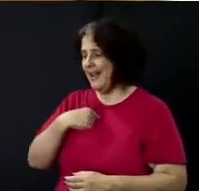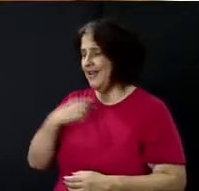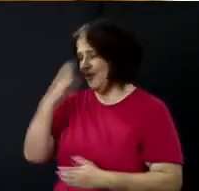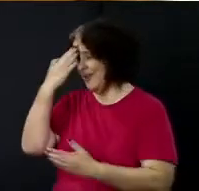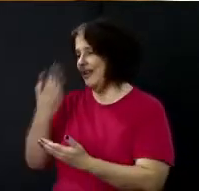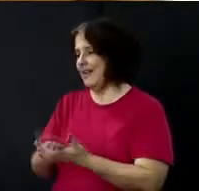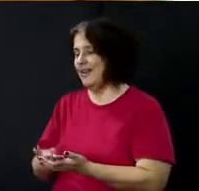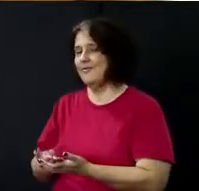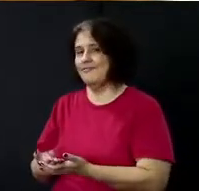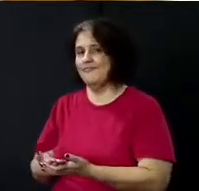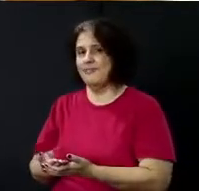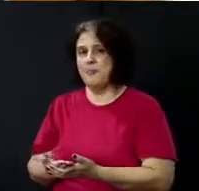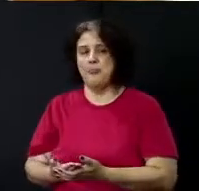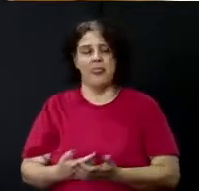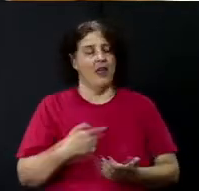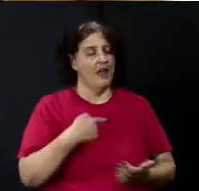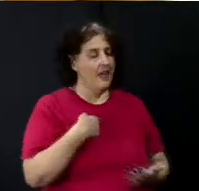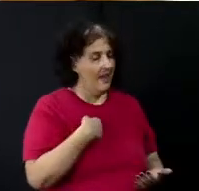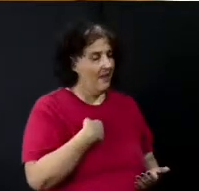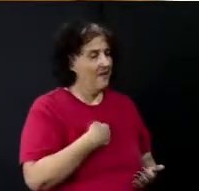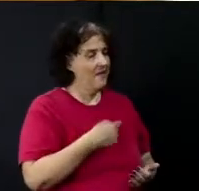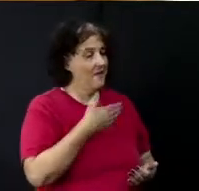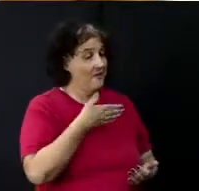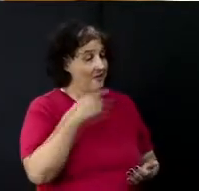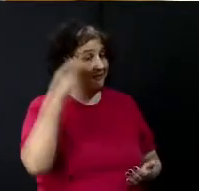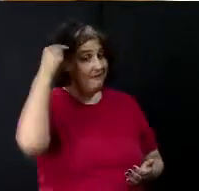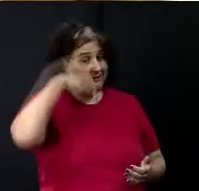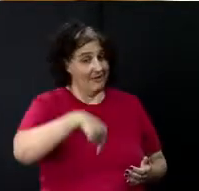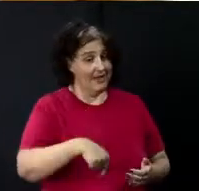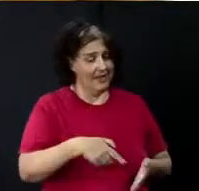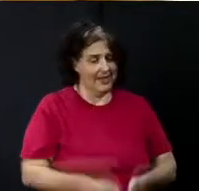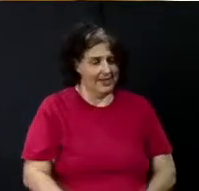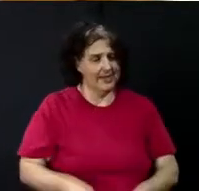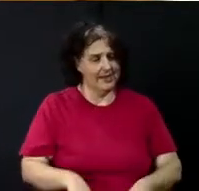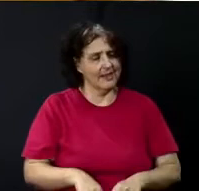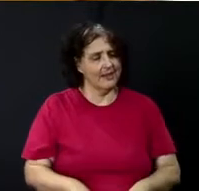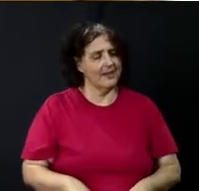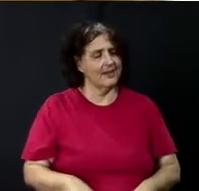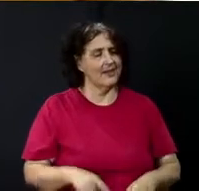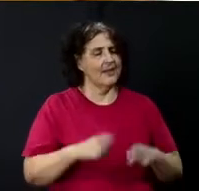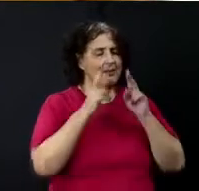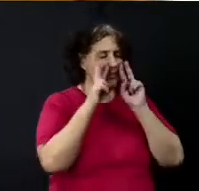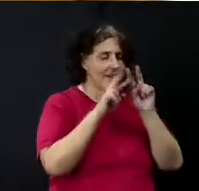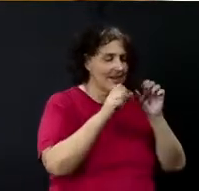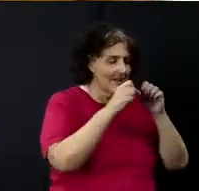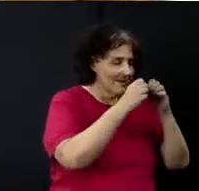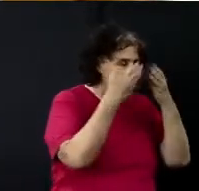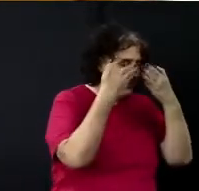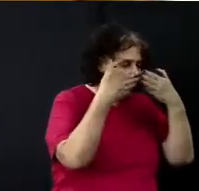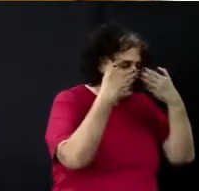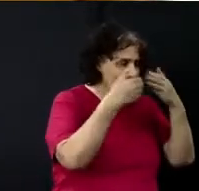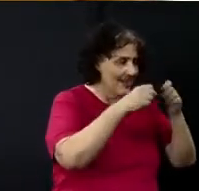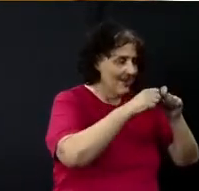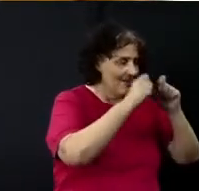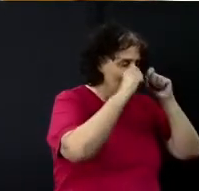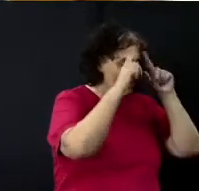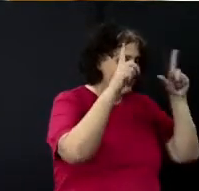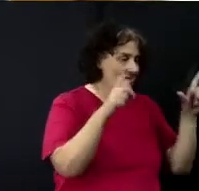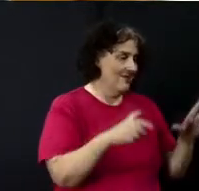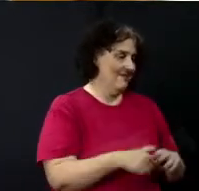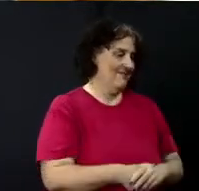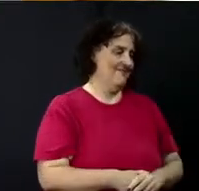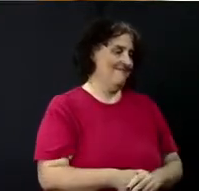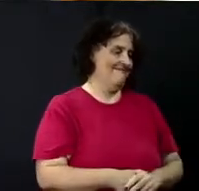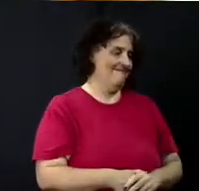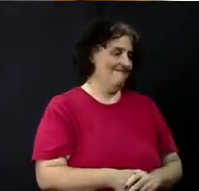não veem, vejam, e os que veem se tornem cegos. Alguns dentre os fariseus que estavam perto dele